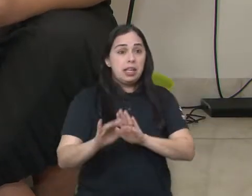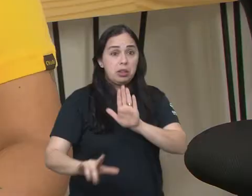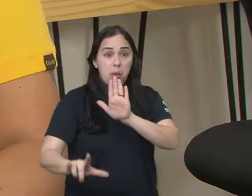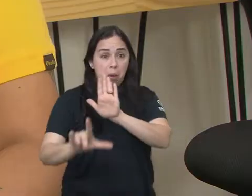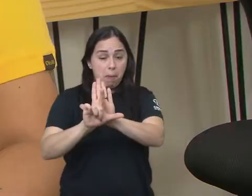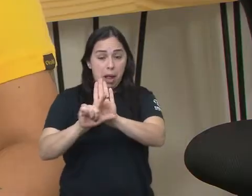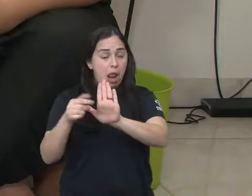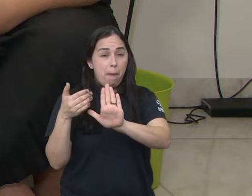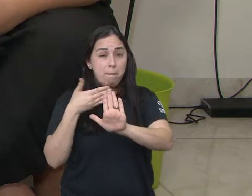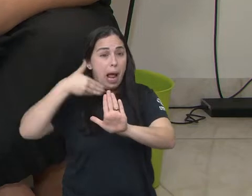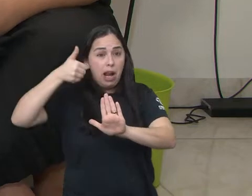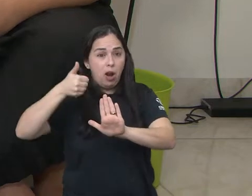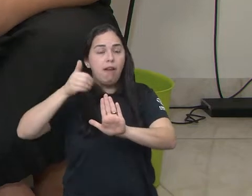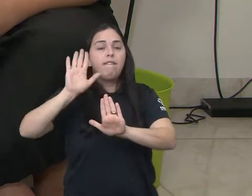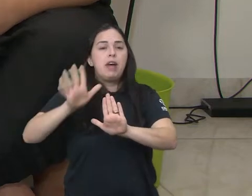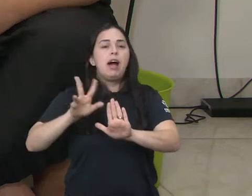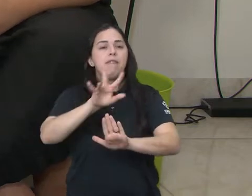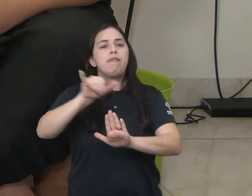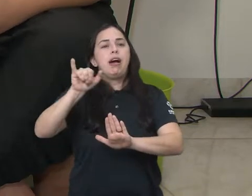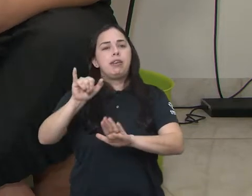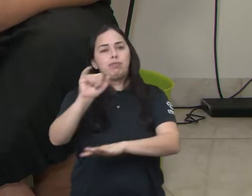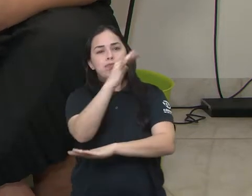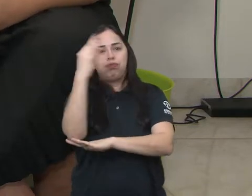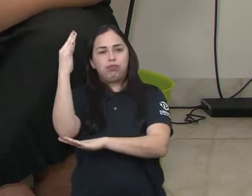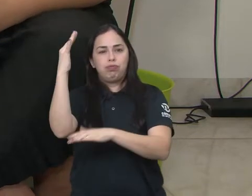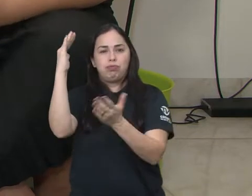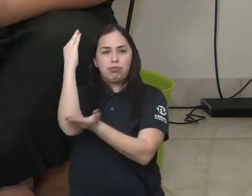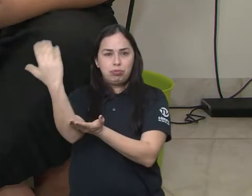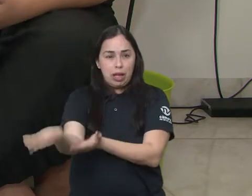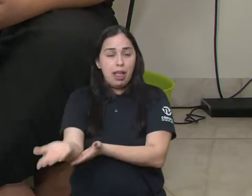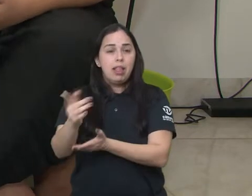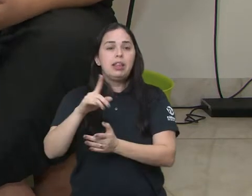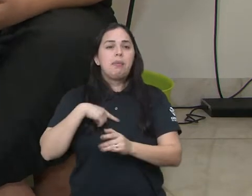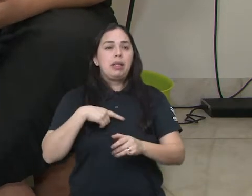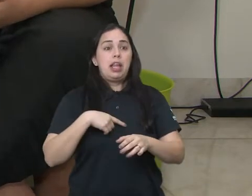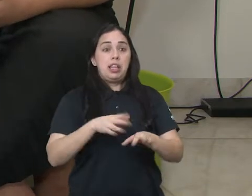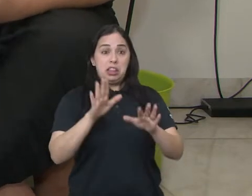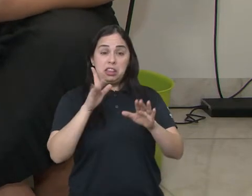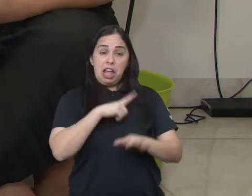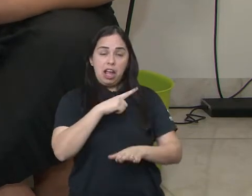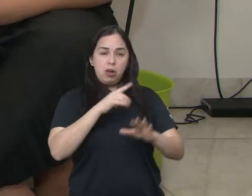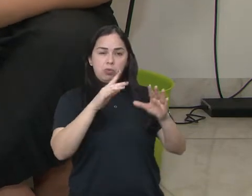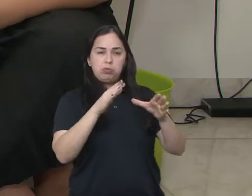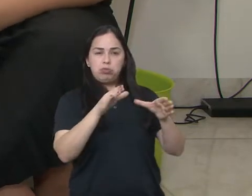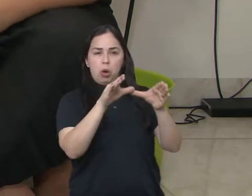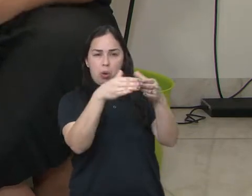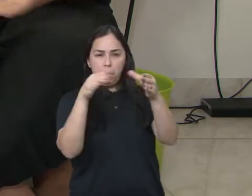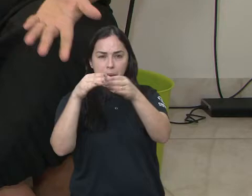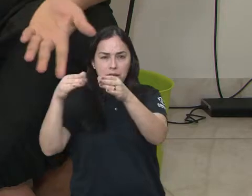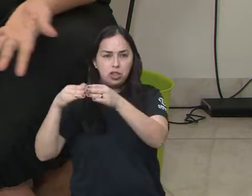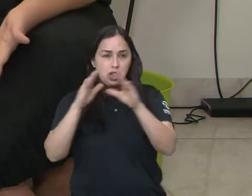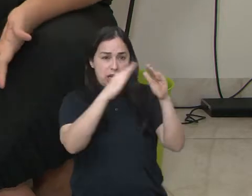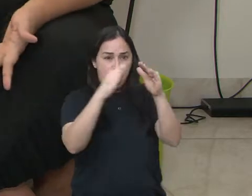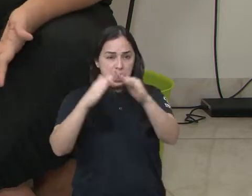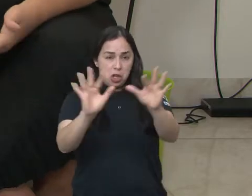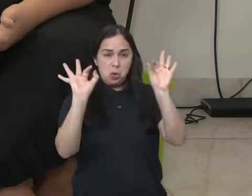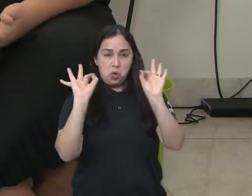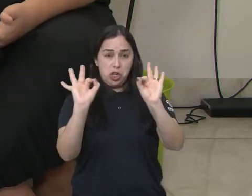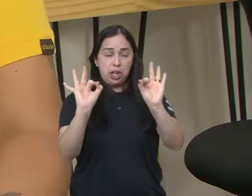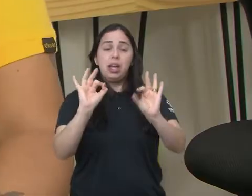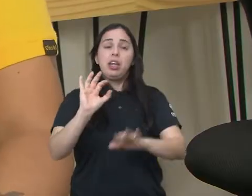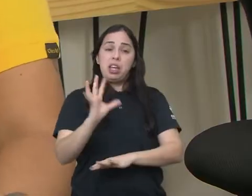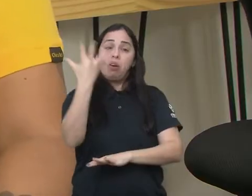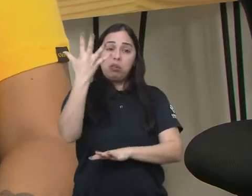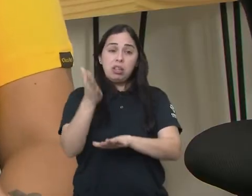de preservação. E tem muita gente com condomínio de luxo, assim, construído em lugares assim. E não pensa, né, no que tá... Pois é. E aí, o